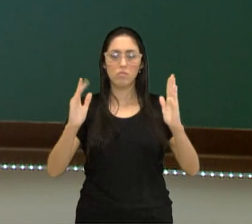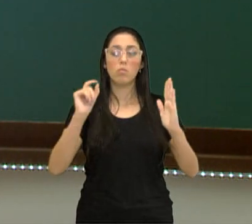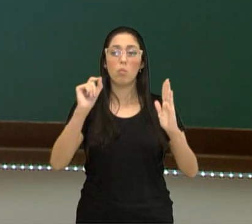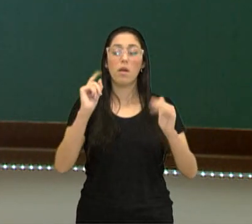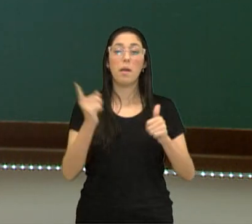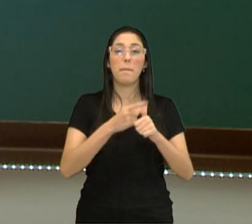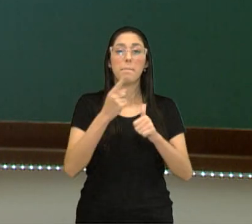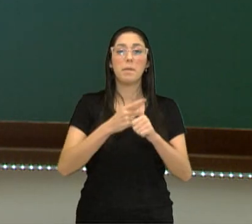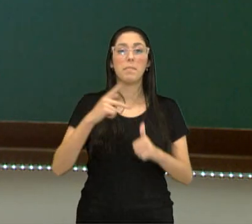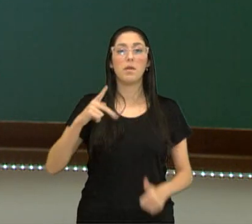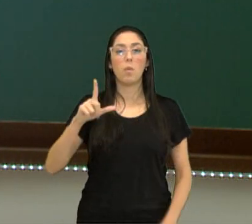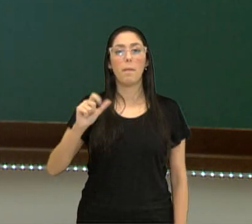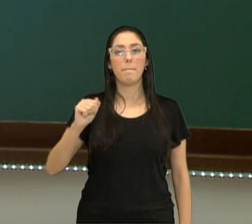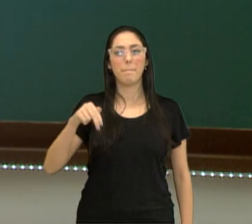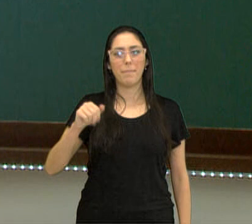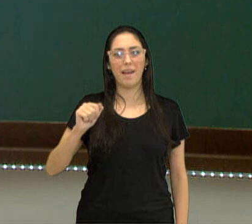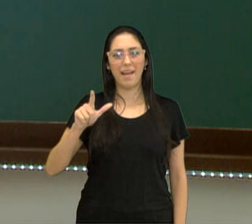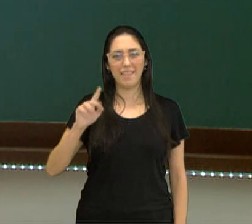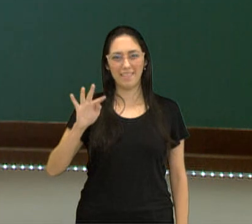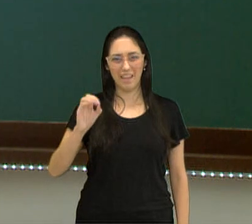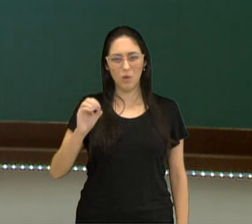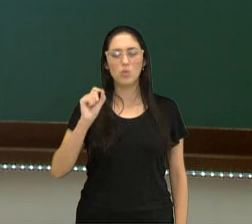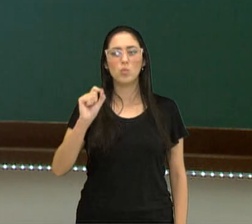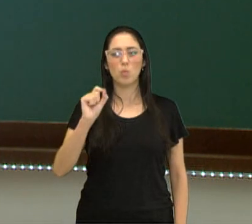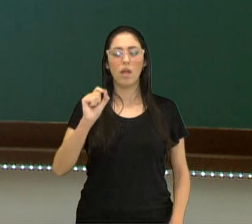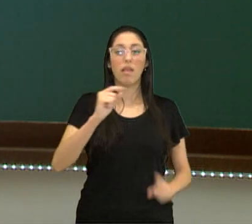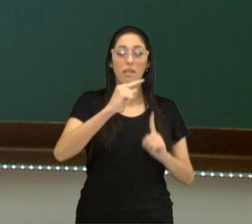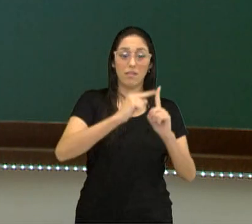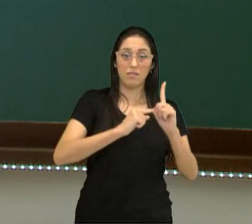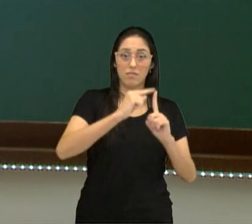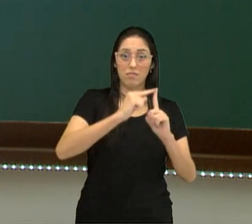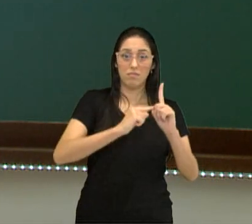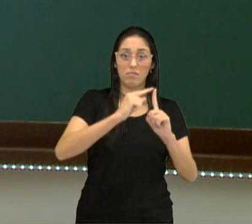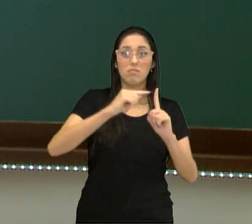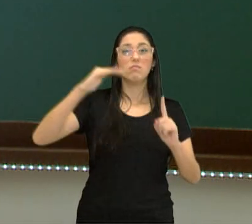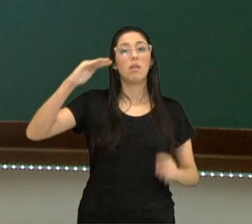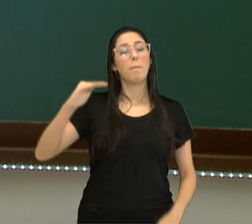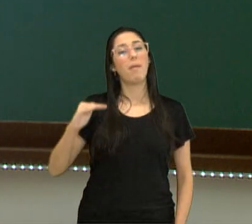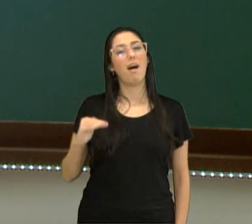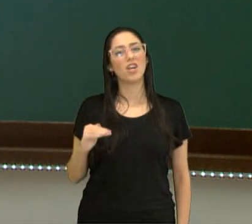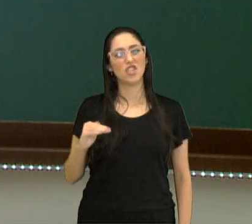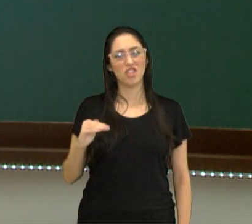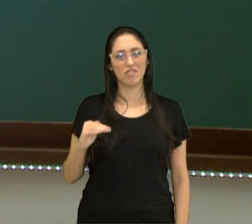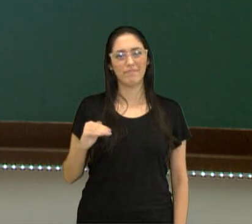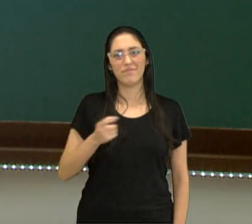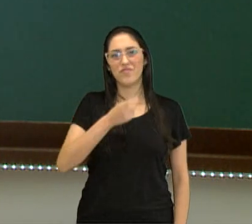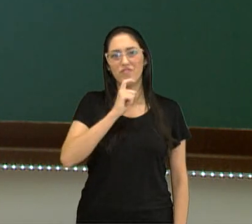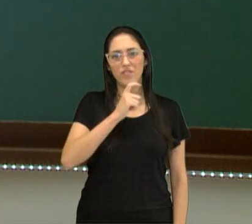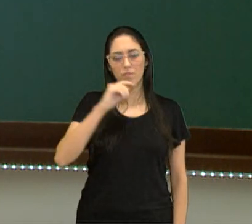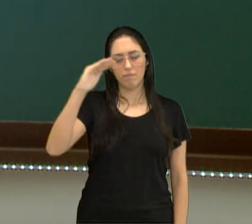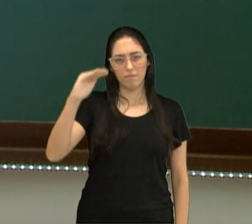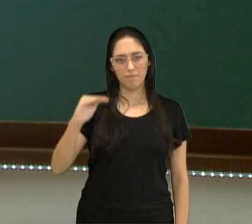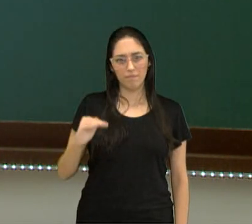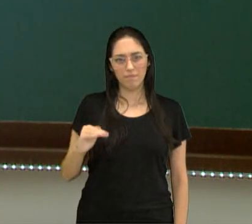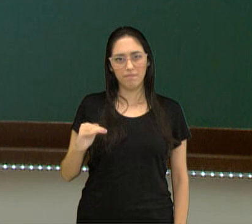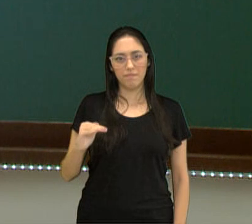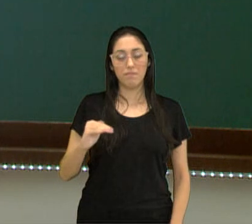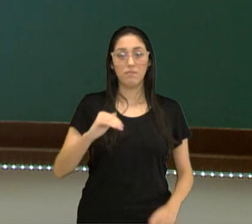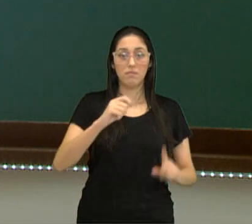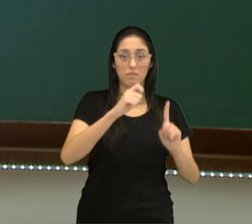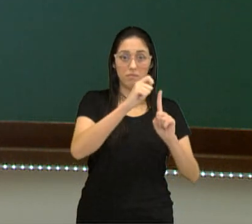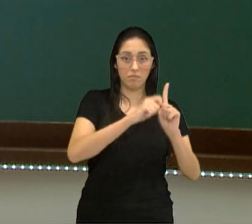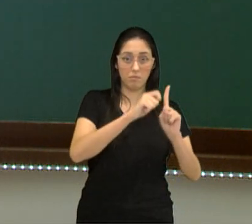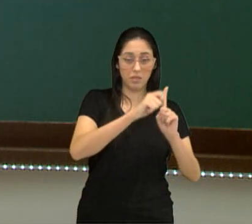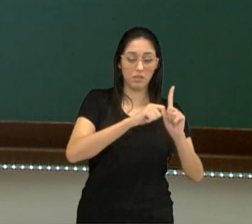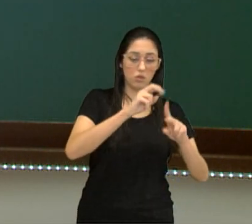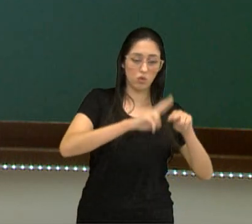planalto paranaense as temperaturas serão mais baixas neste período do ano e que nesses meses, junho e